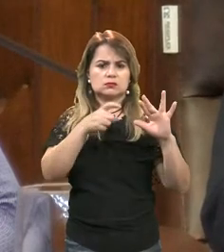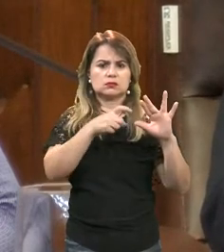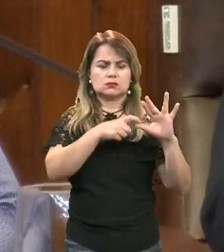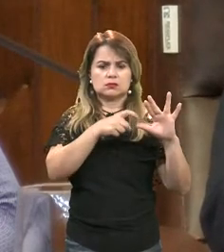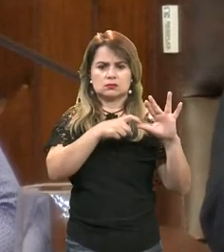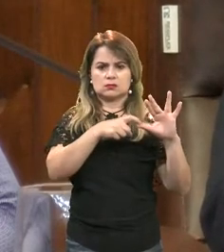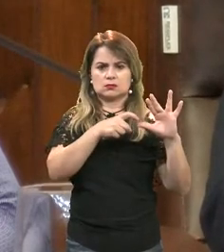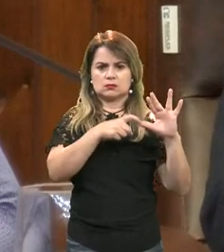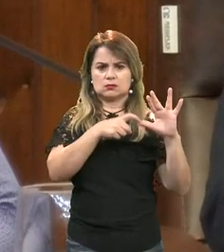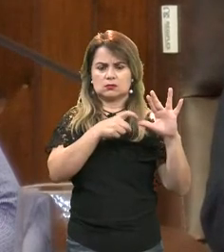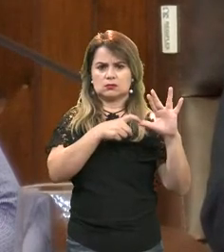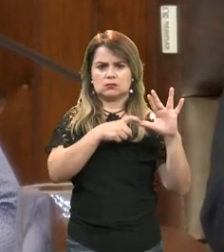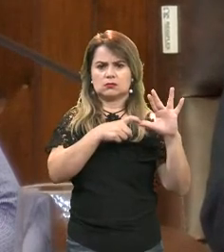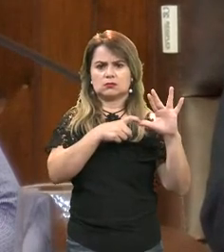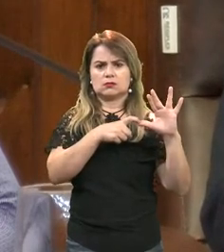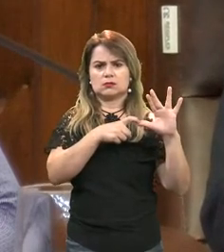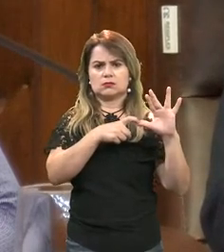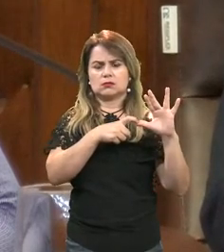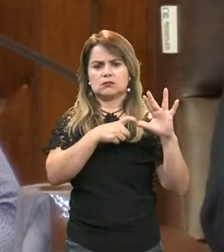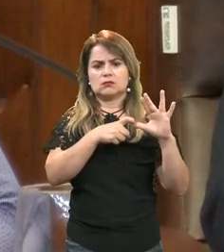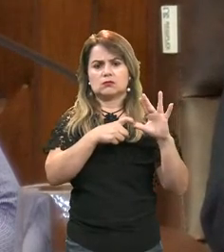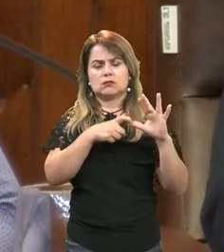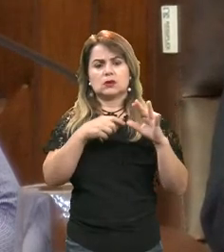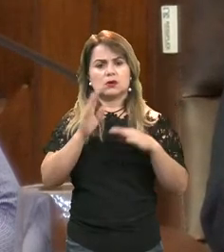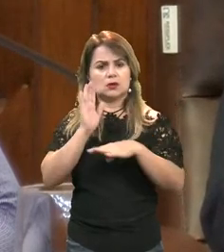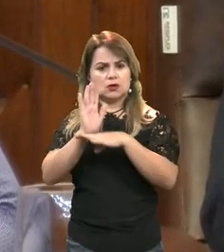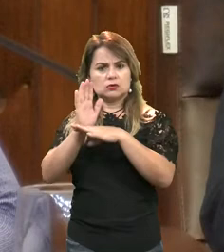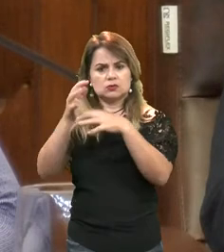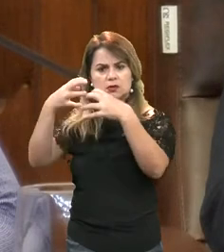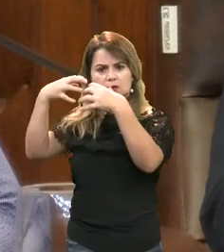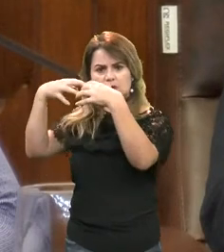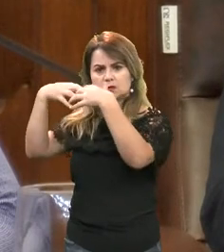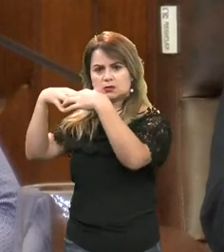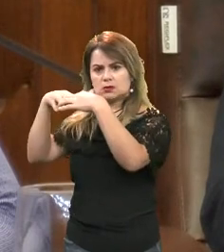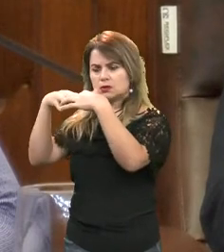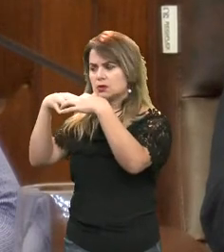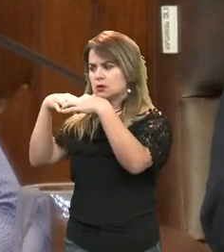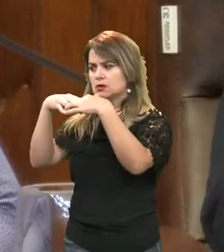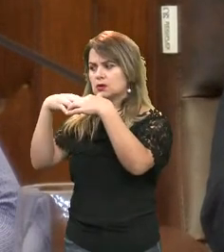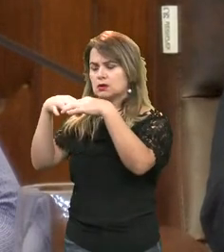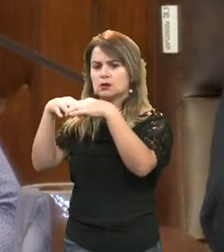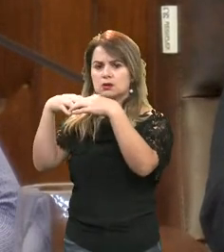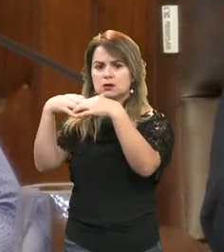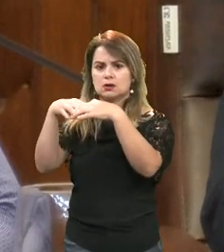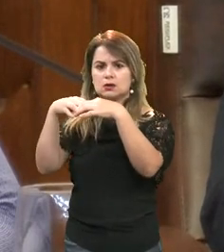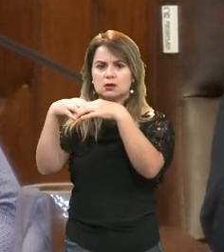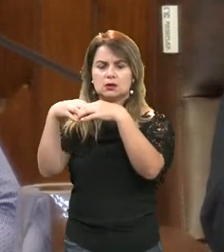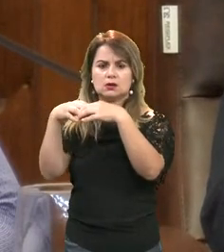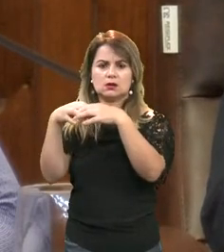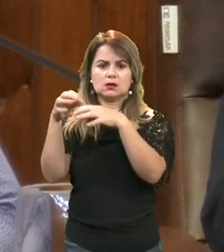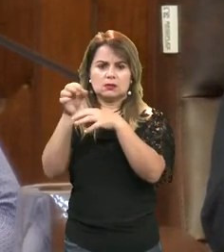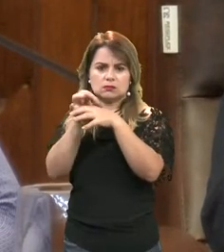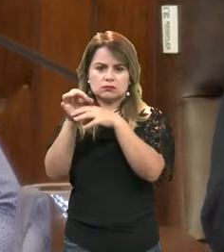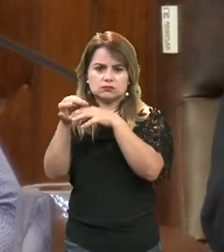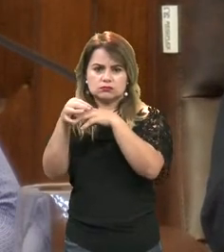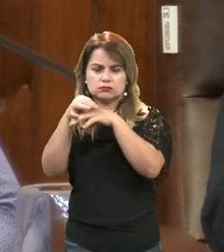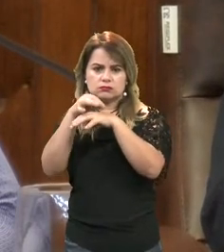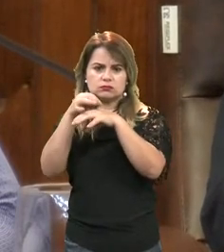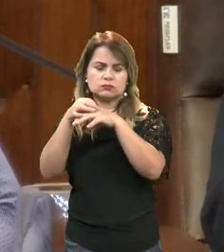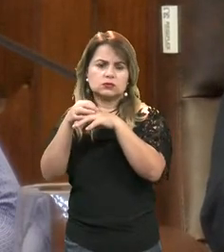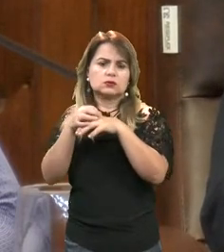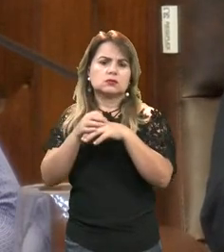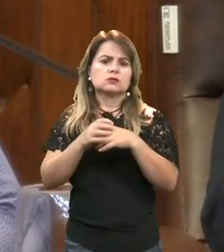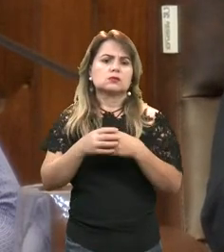justamente por aumentarem as sinapses do cérebro, bem como ajudam a conter o declínio mental